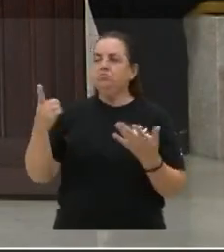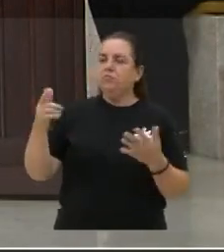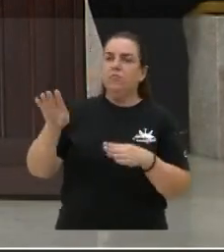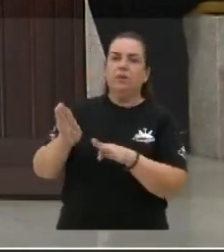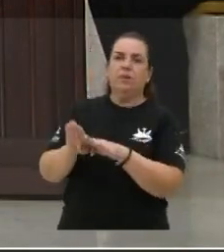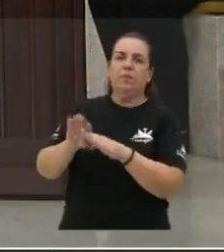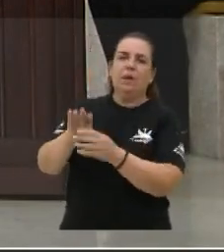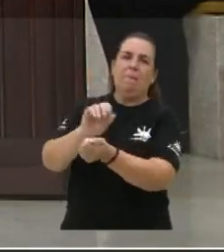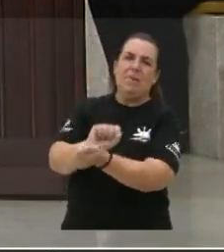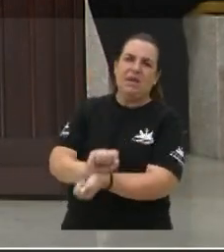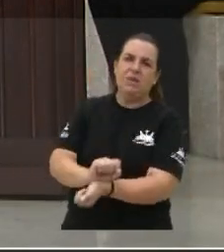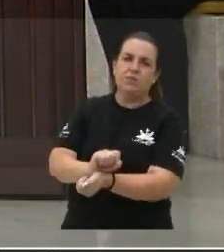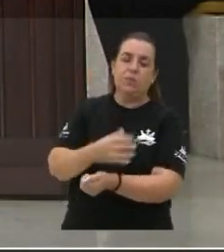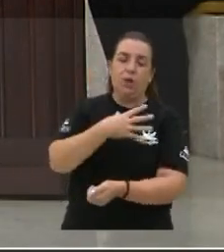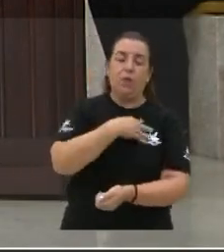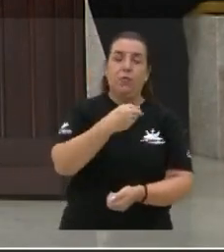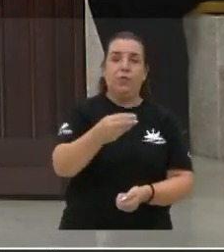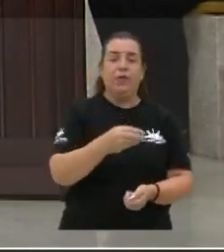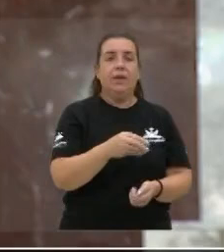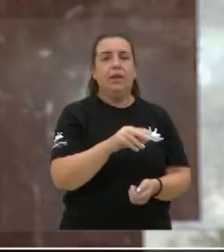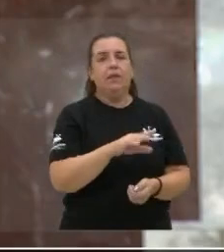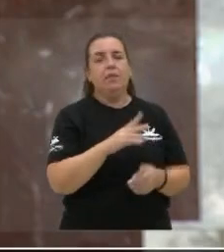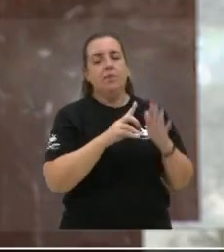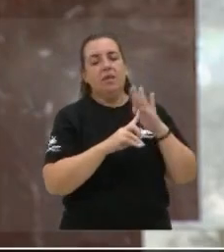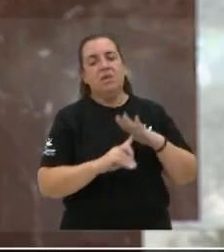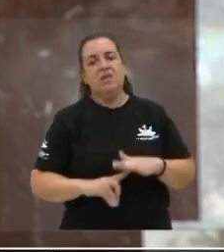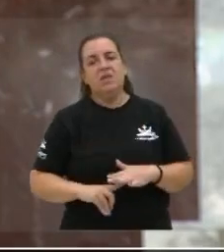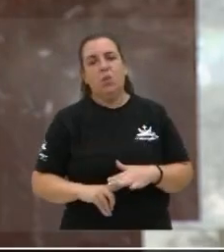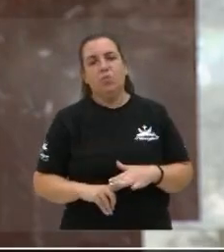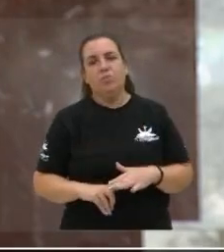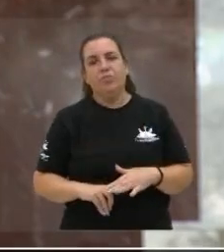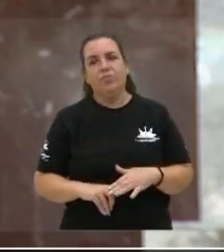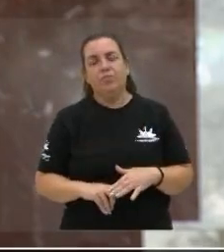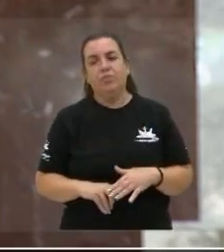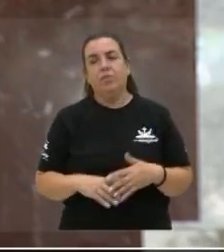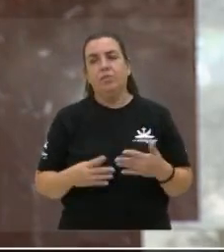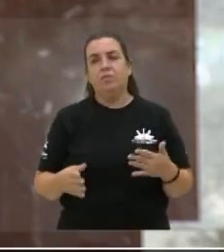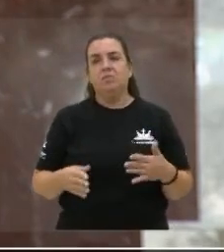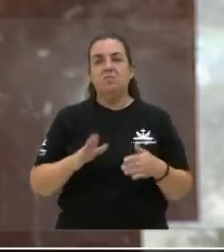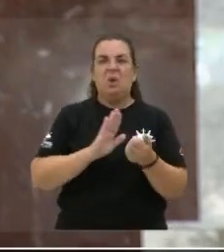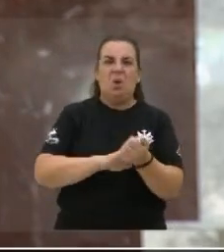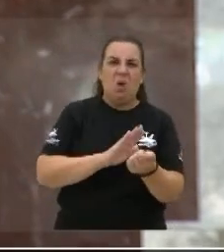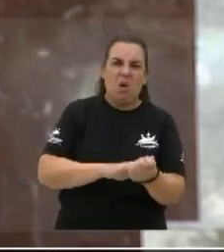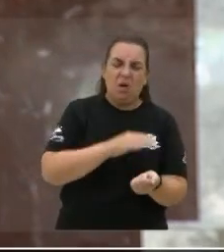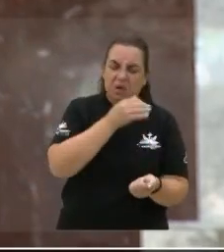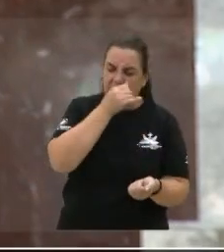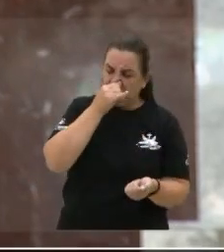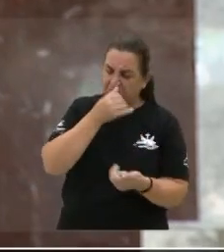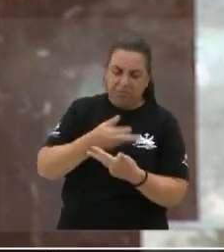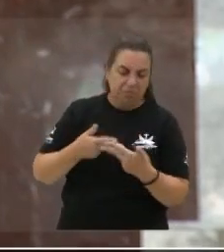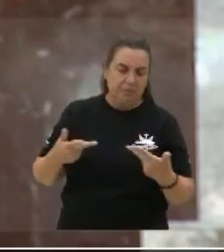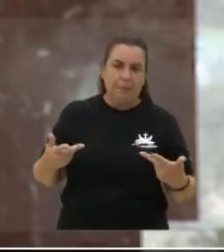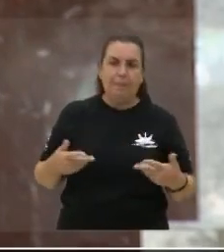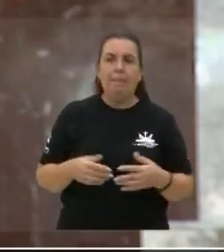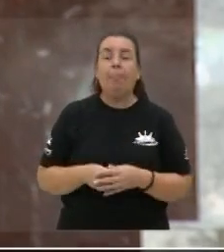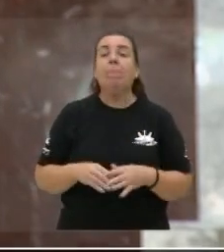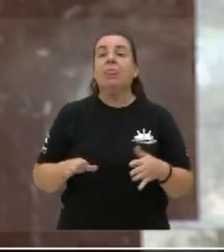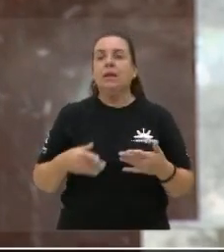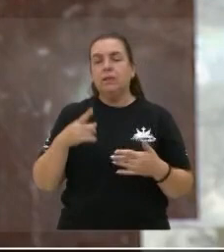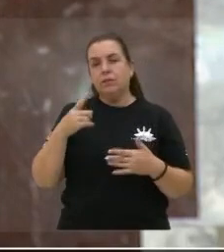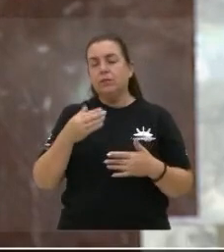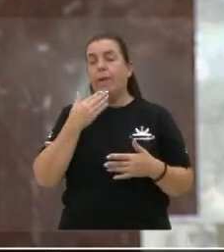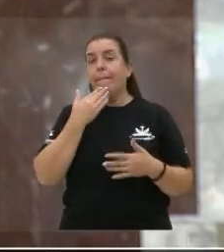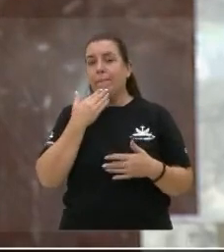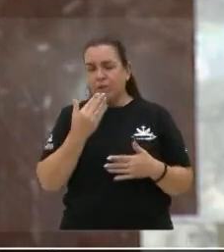preso, a filha com depressão nas drogas. Então esse é o